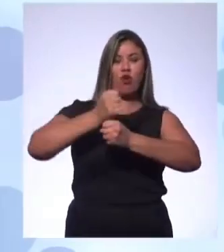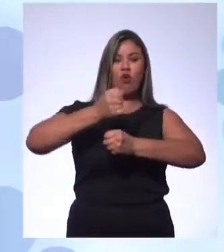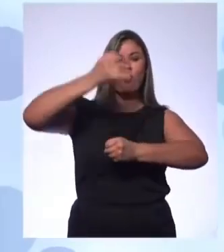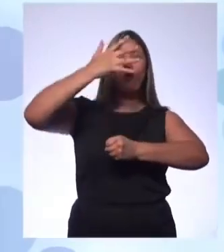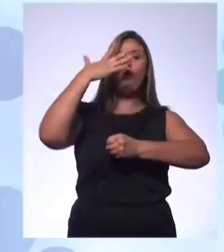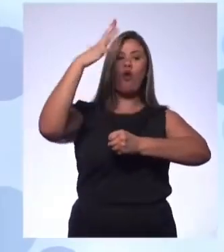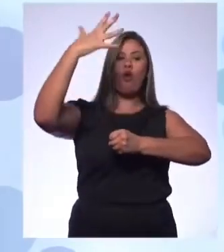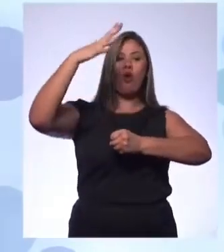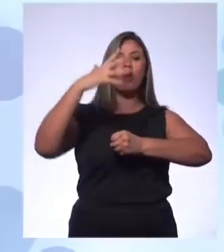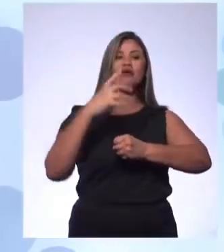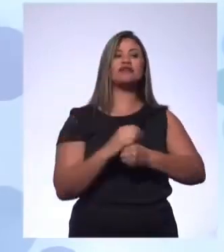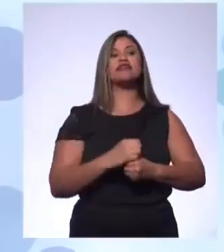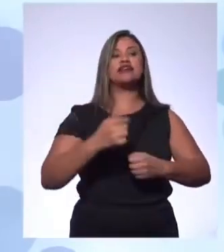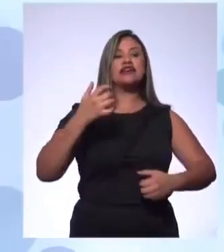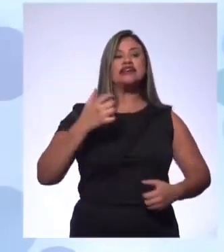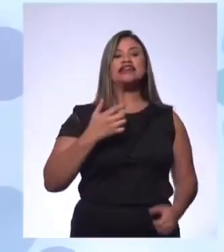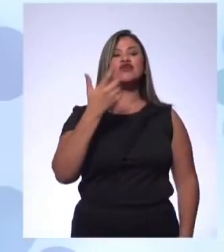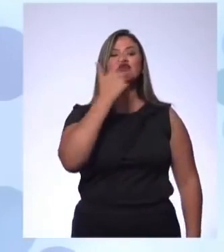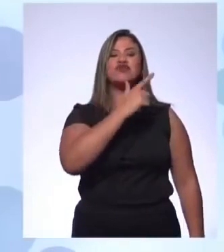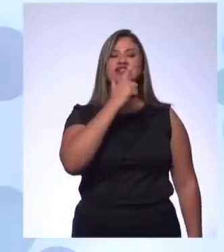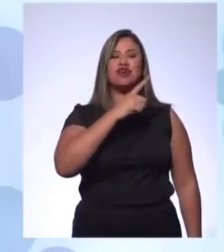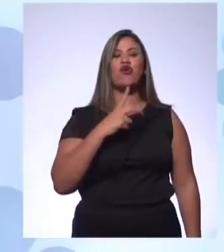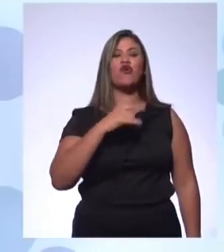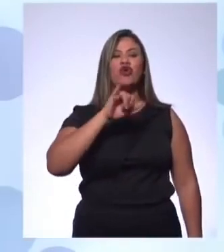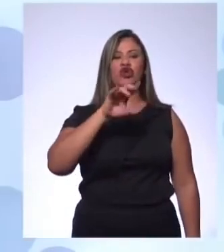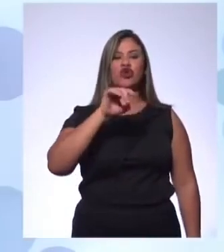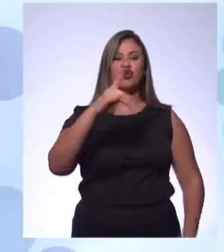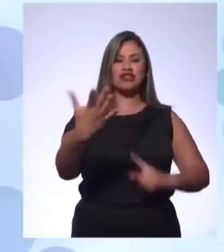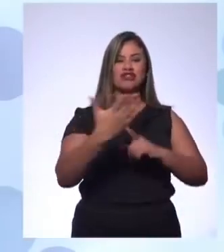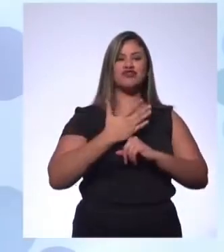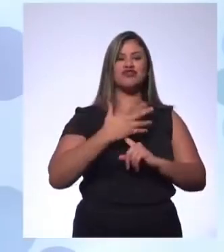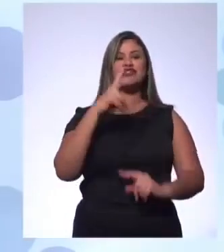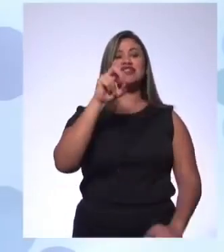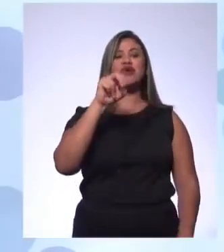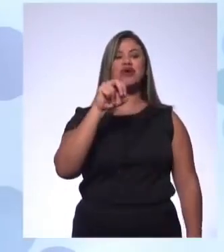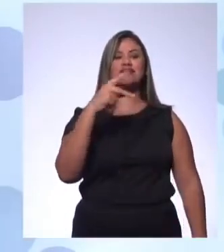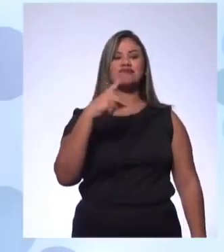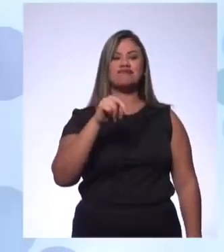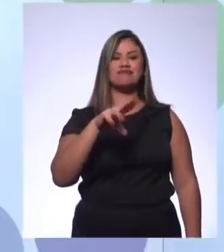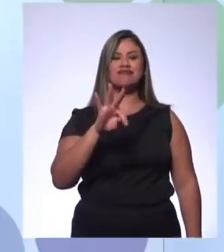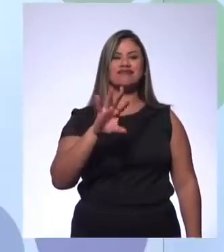um velhinho chamado Yoda. Valendo 50 pontos, professora.